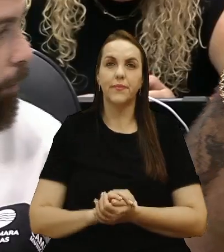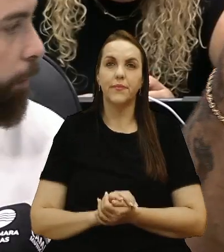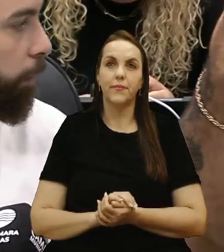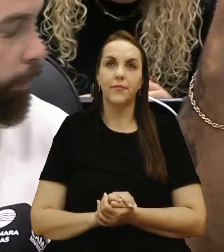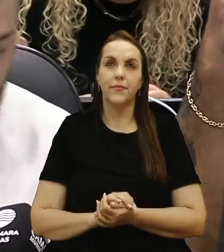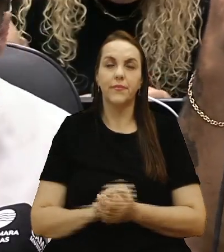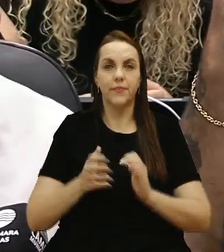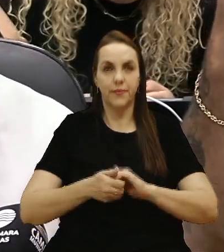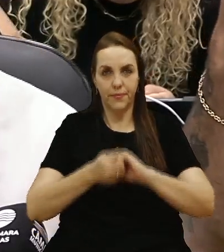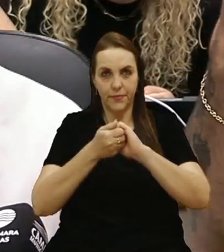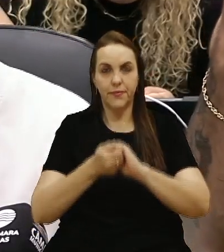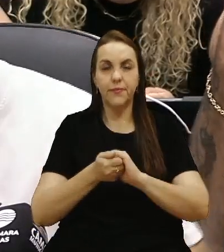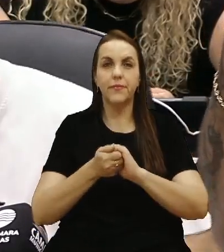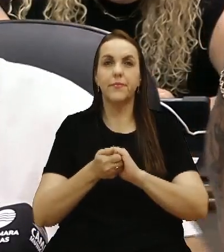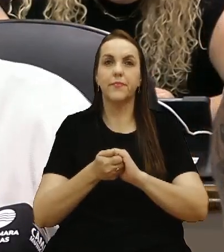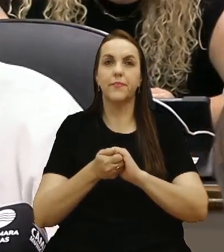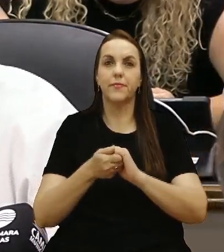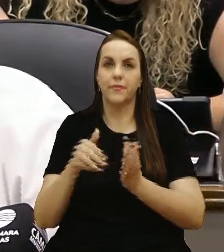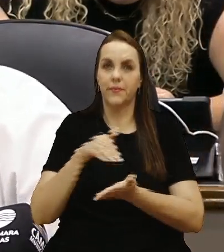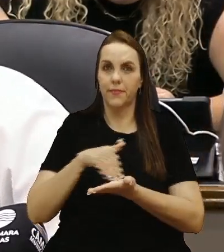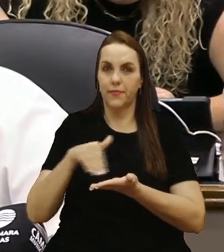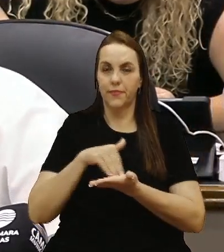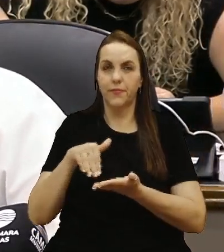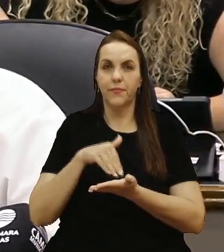né, saudar o nosso secretário,